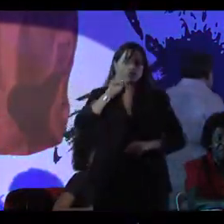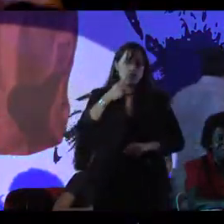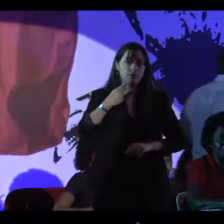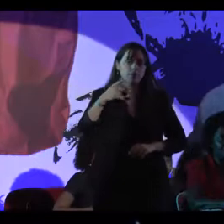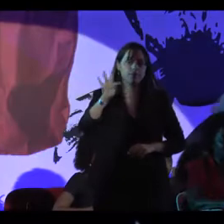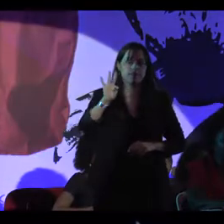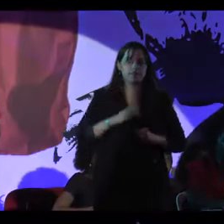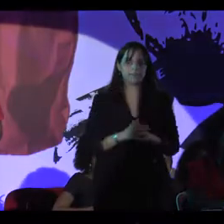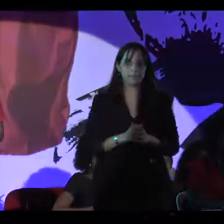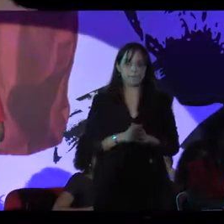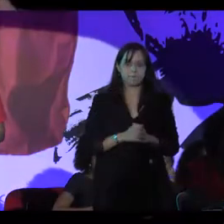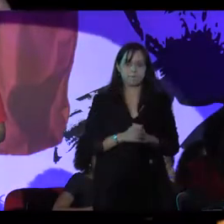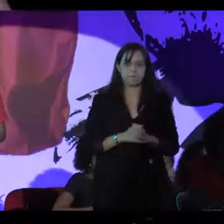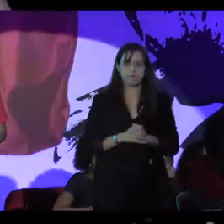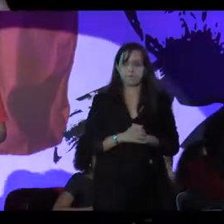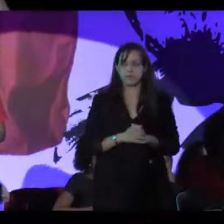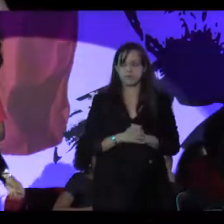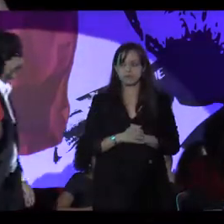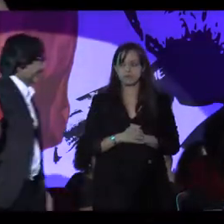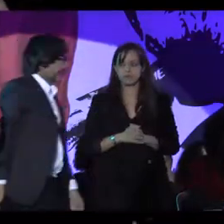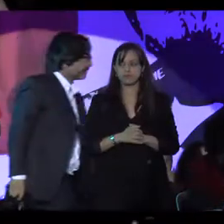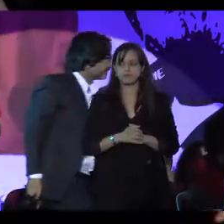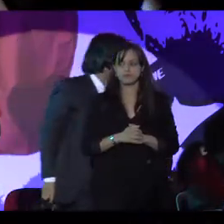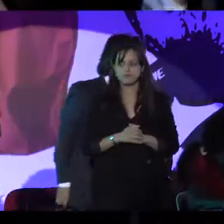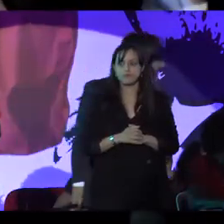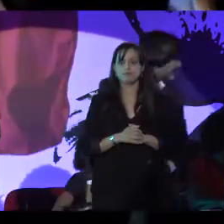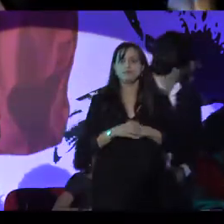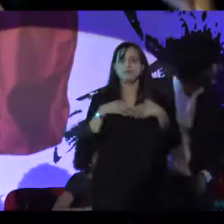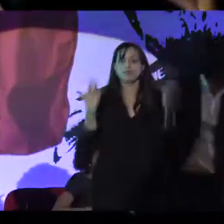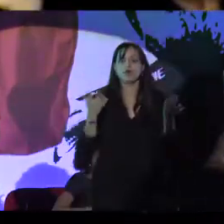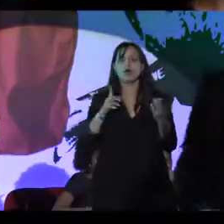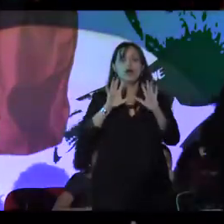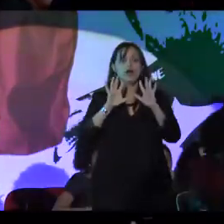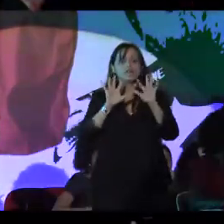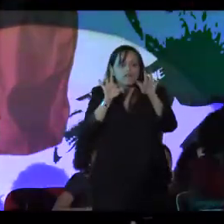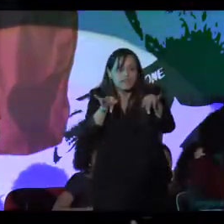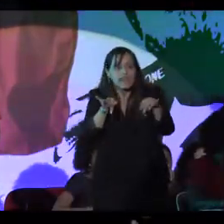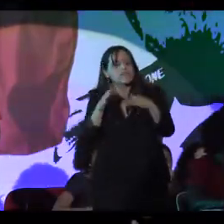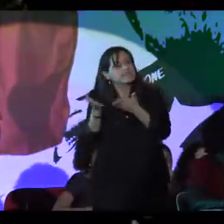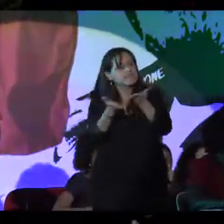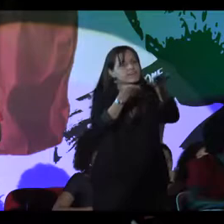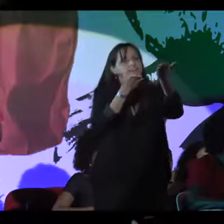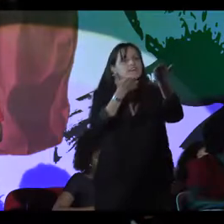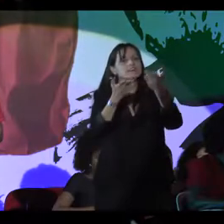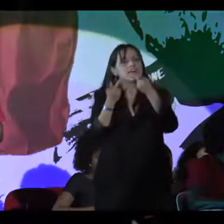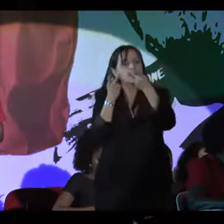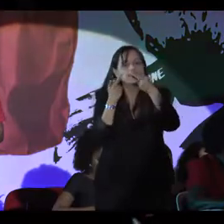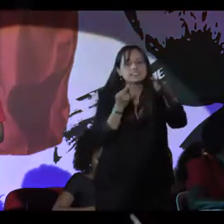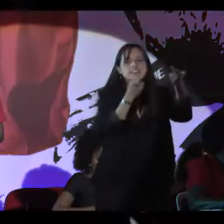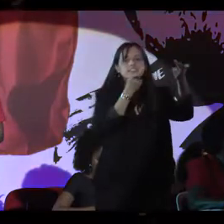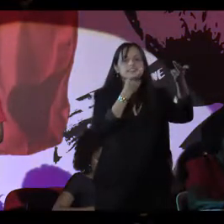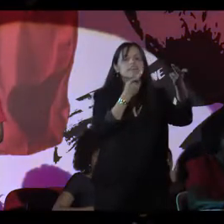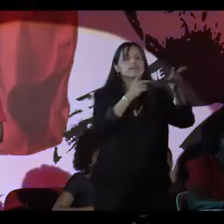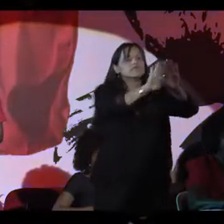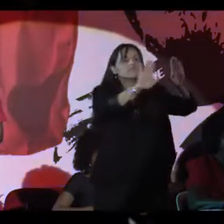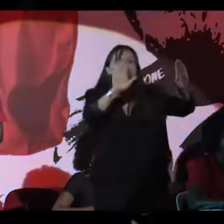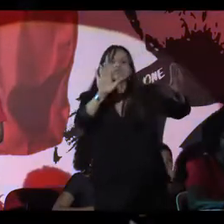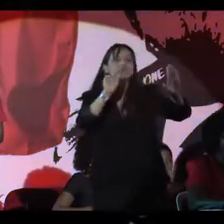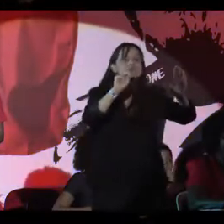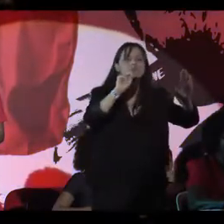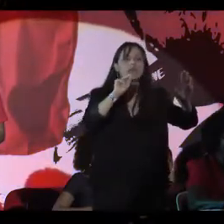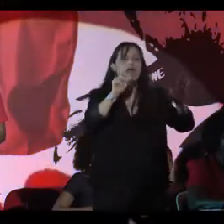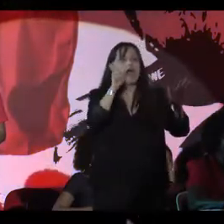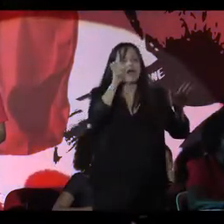história. Então, na saída, em algum momento, depois do ato, recomendaria que todo mundo, com calma, pudesse passar,